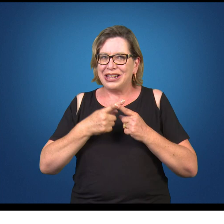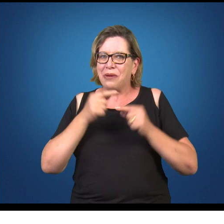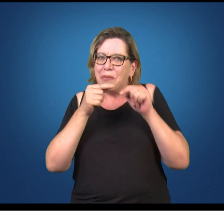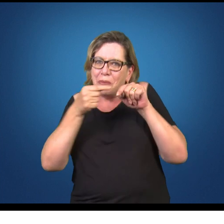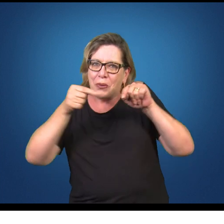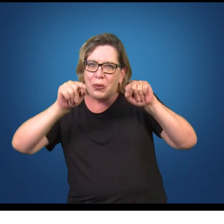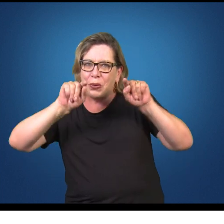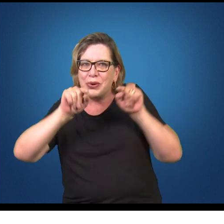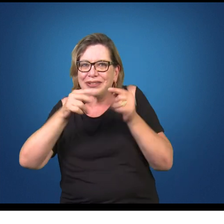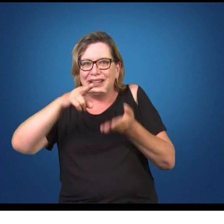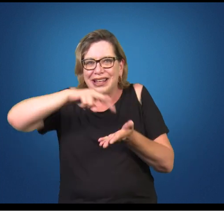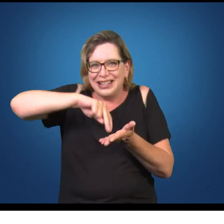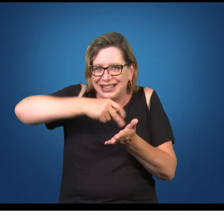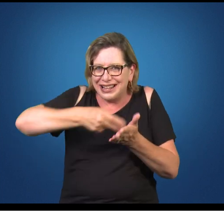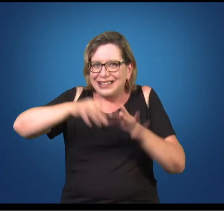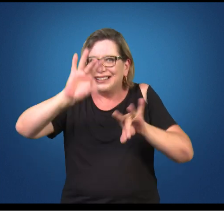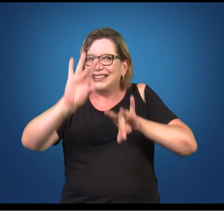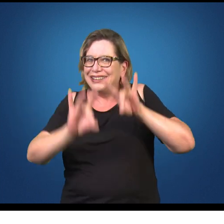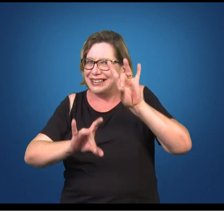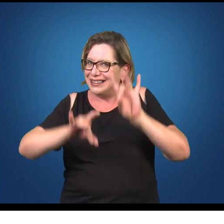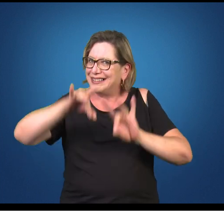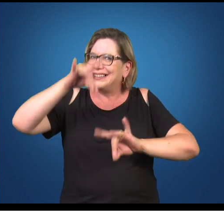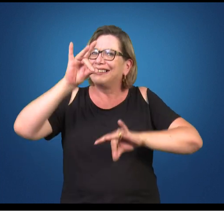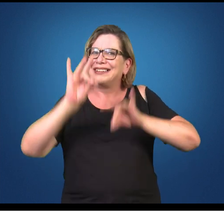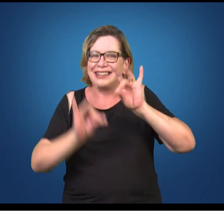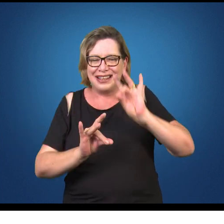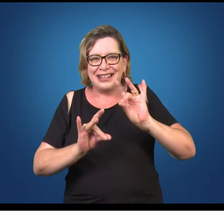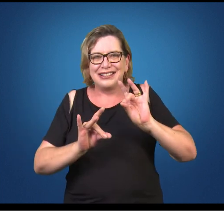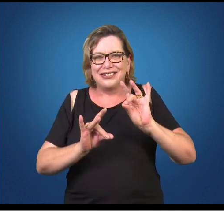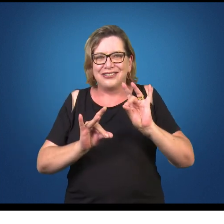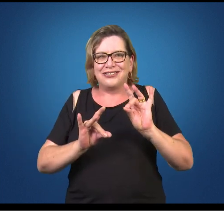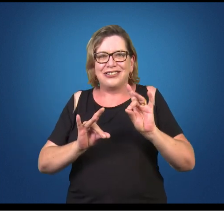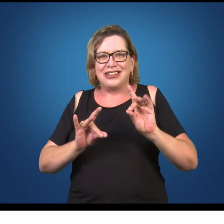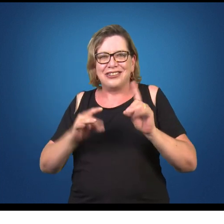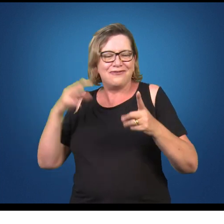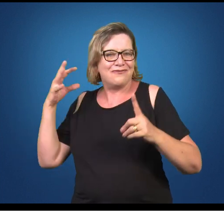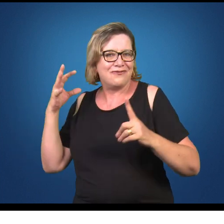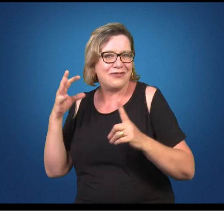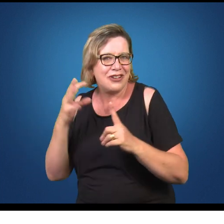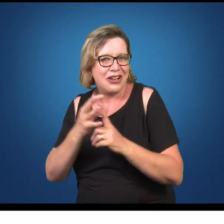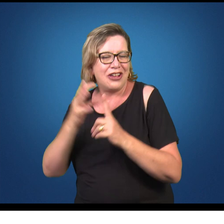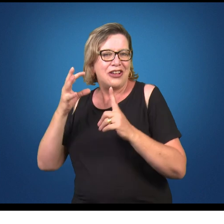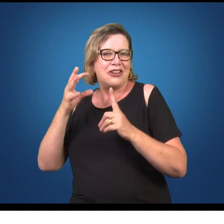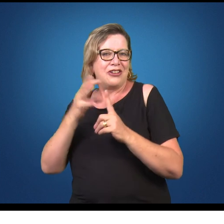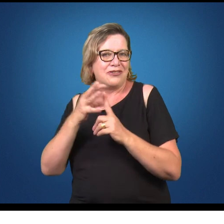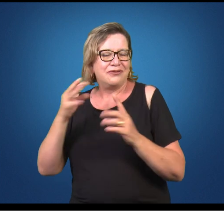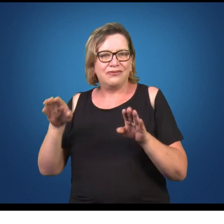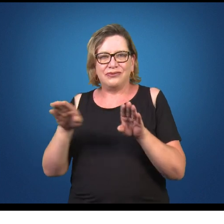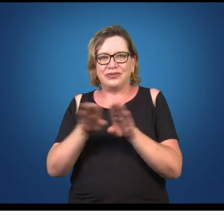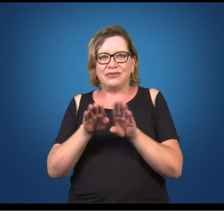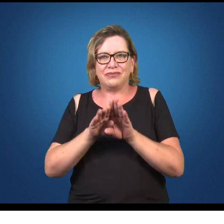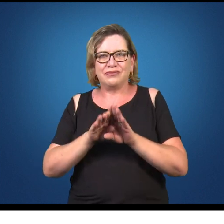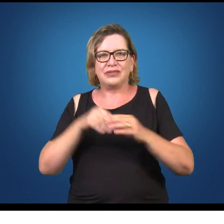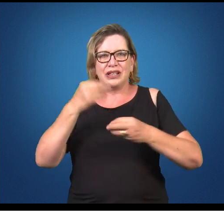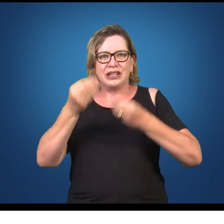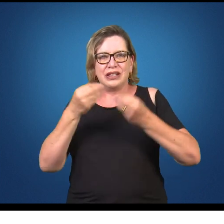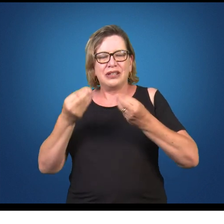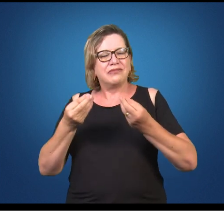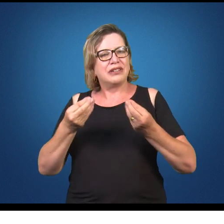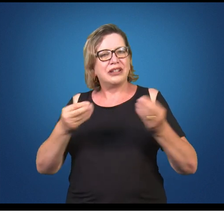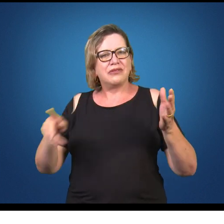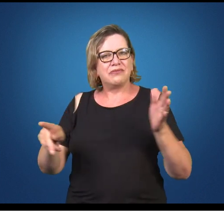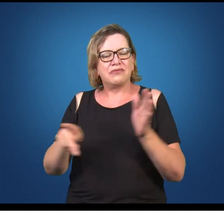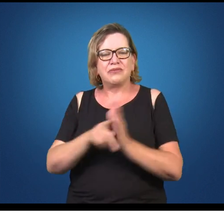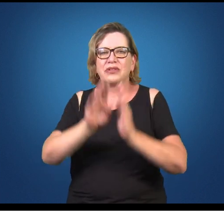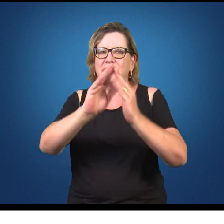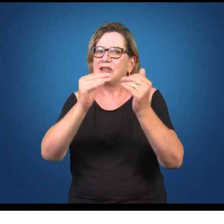música, dança, teatro, artes cênicas, vai envolver toda uma outra questão de concepção de escola